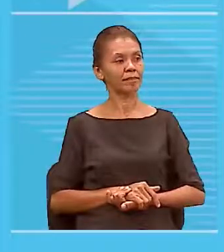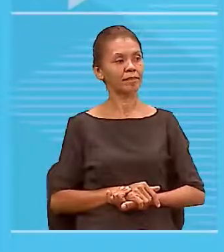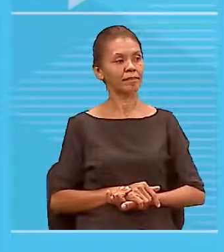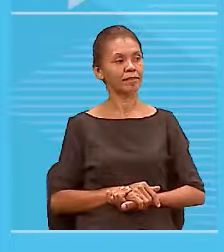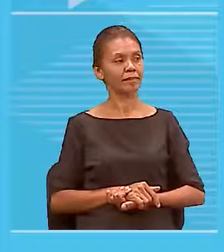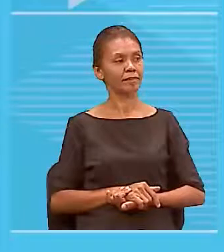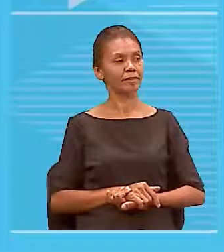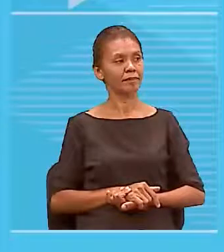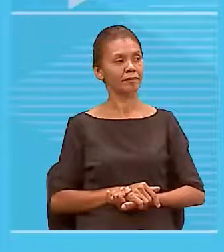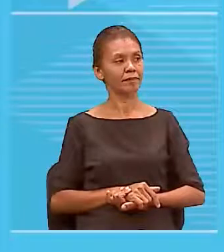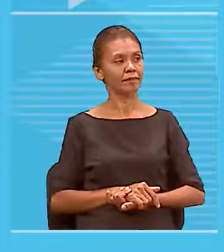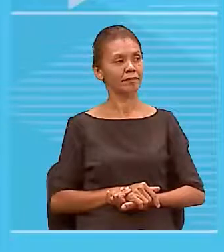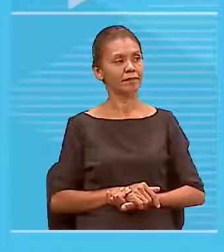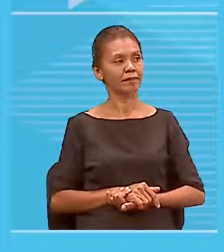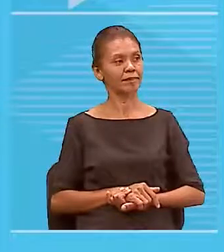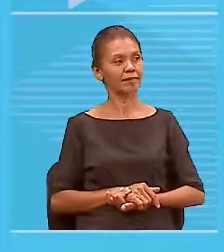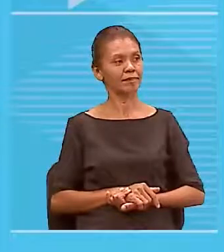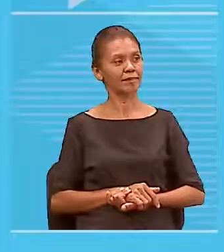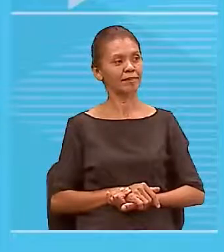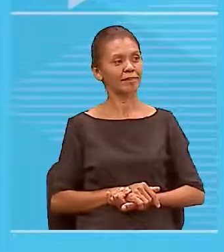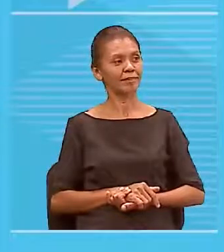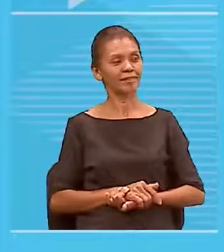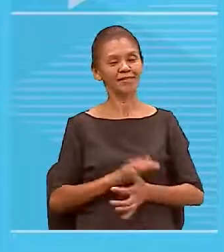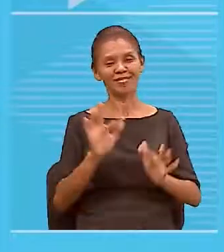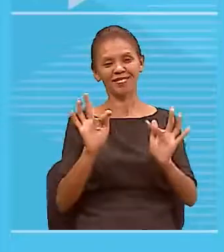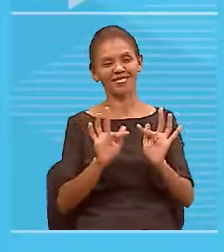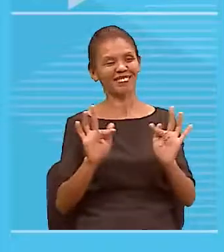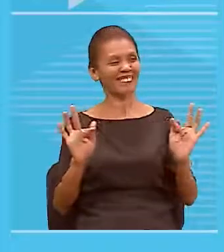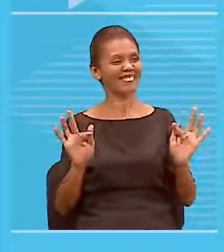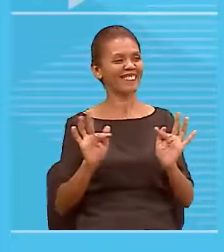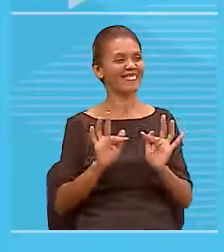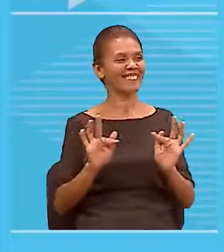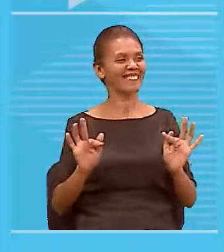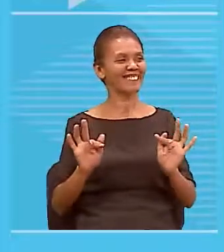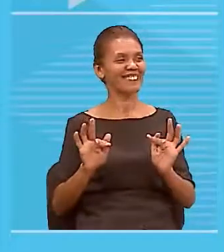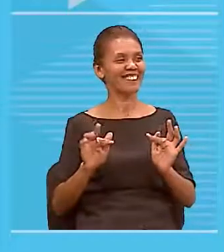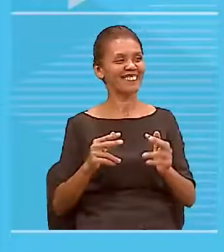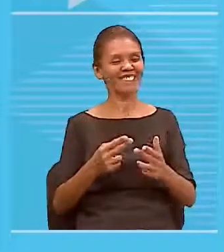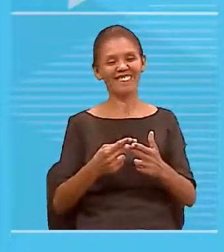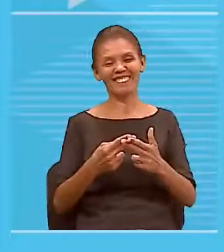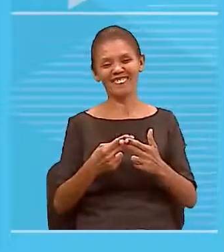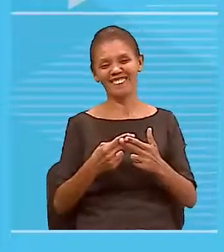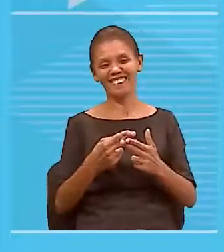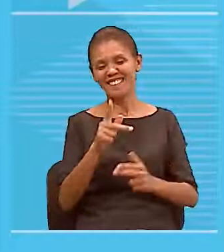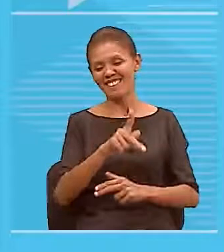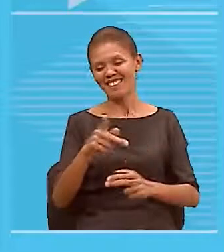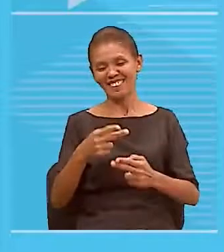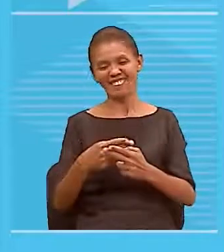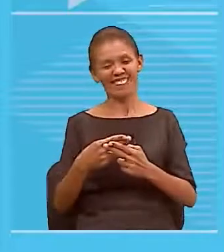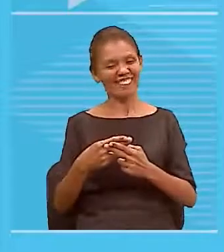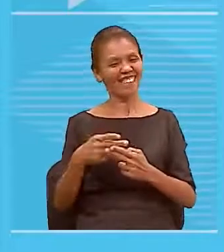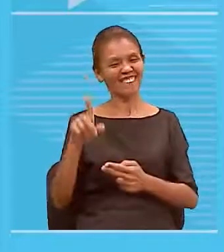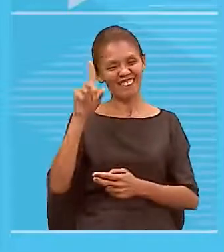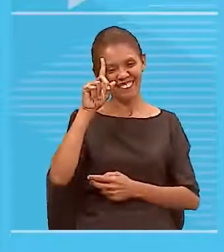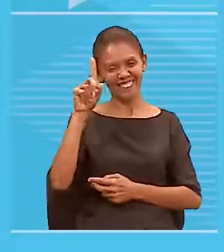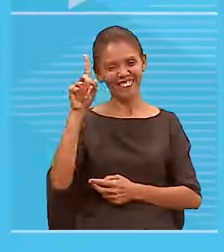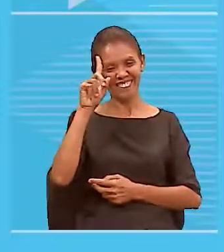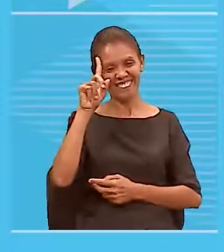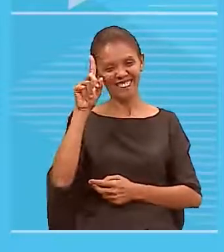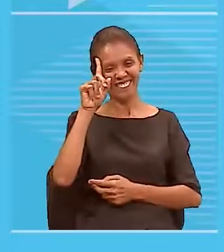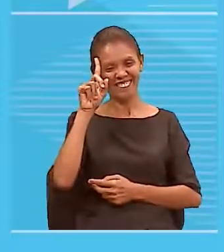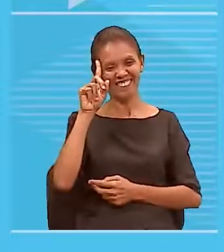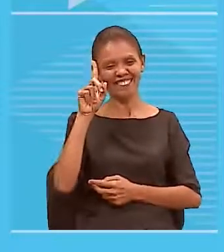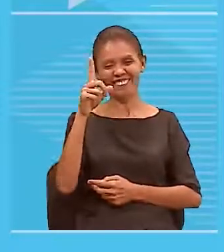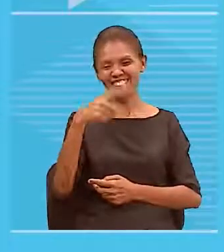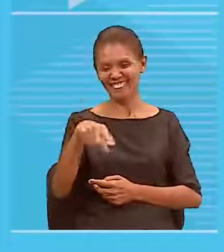põe ela gente essa frase aí eu vou eu vou usar no dia a dia vou viu meu